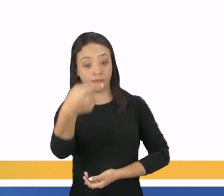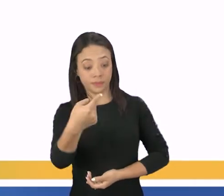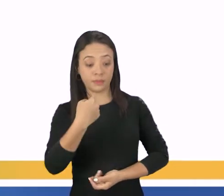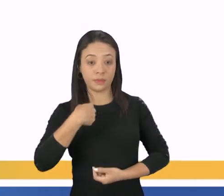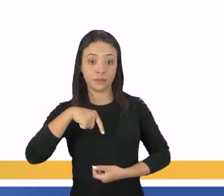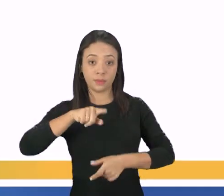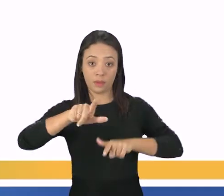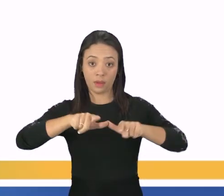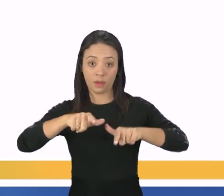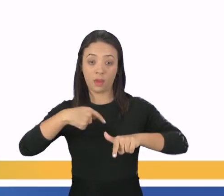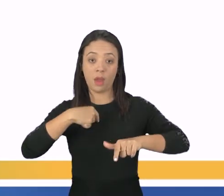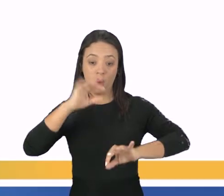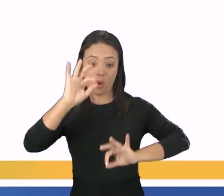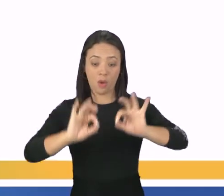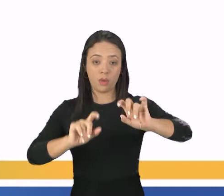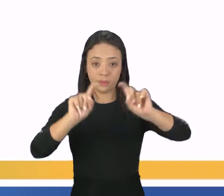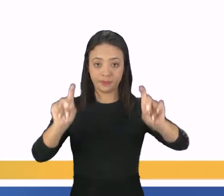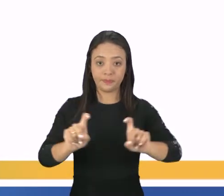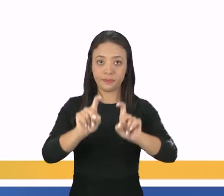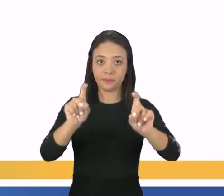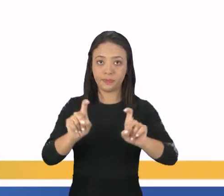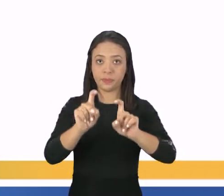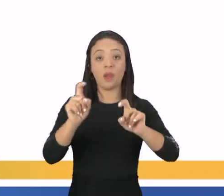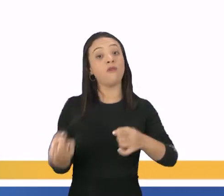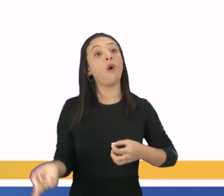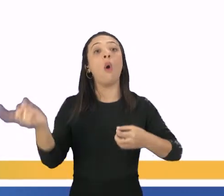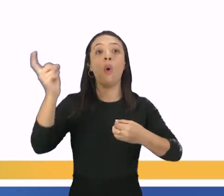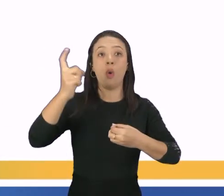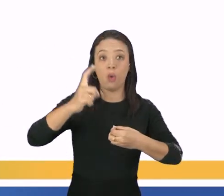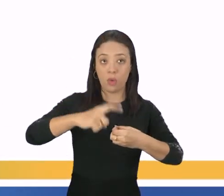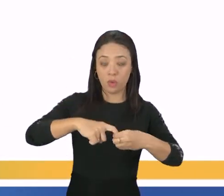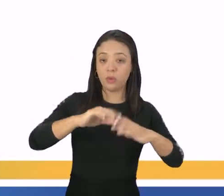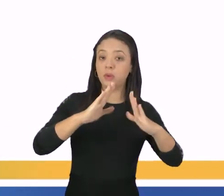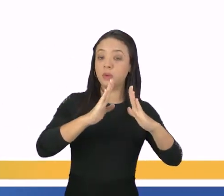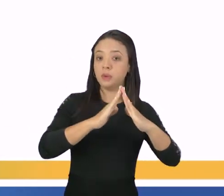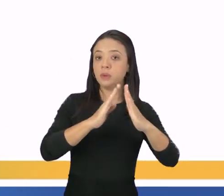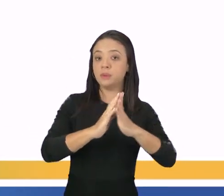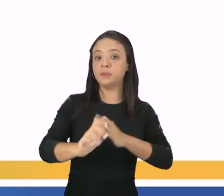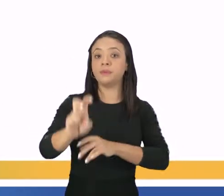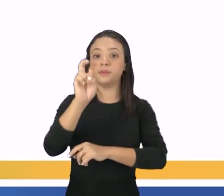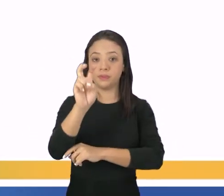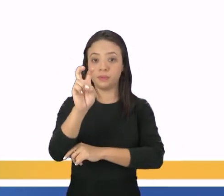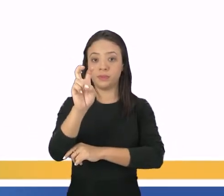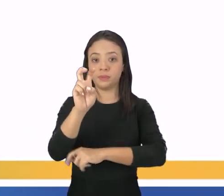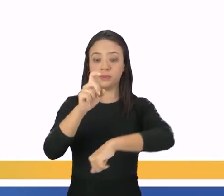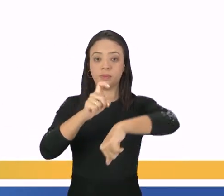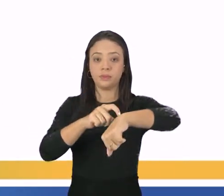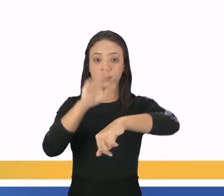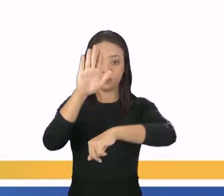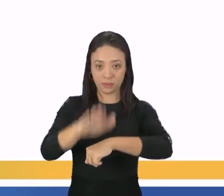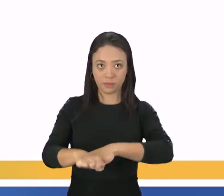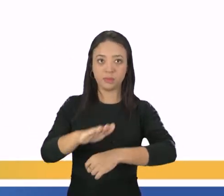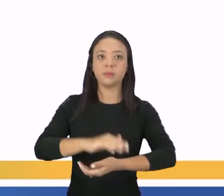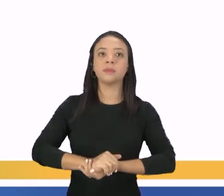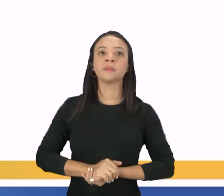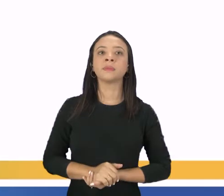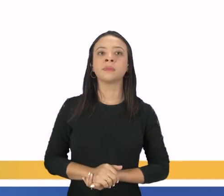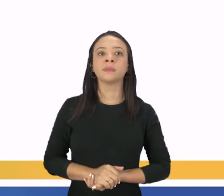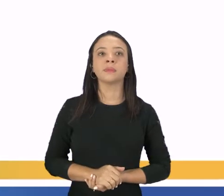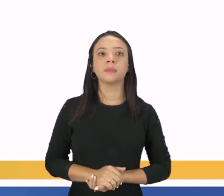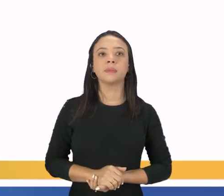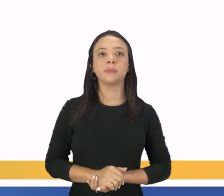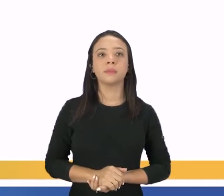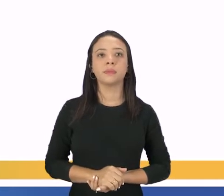trabalhar, sou programador, regresso, né, volto para casa às 5 da tarde. Por la